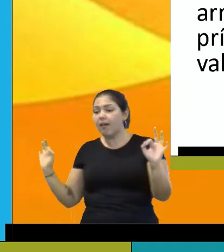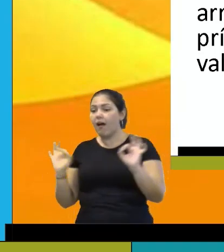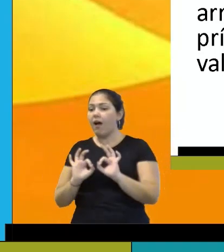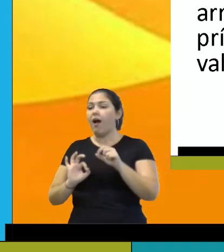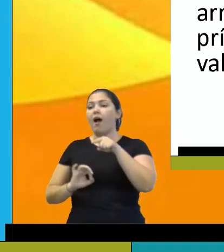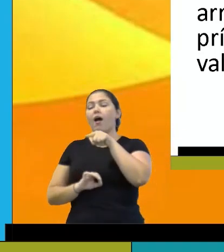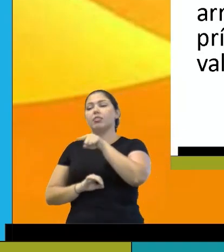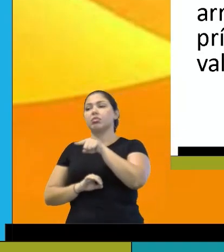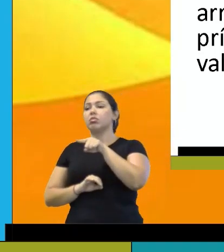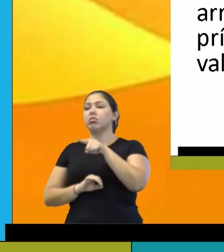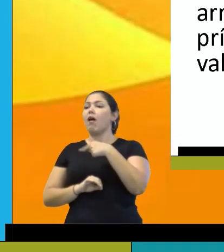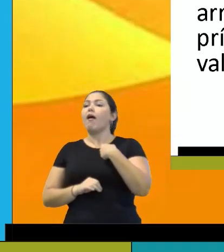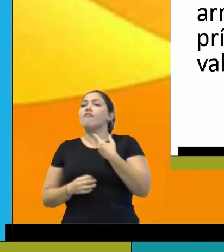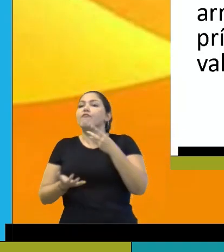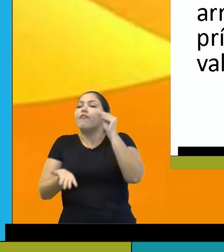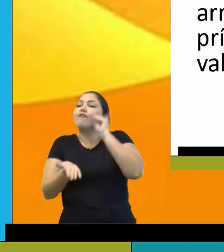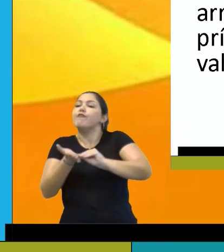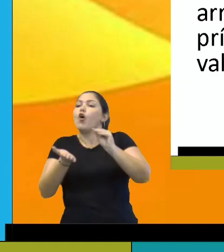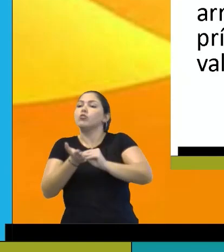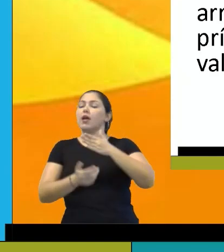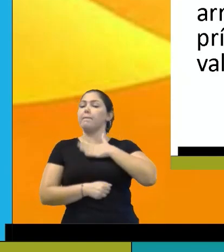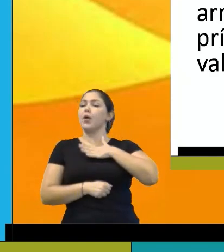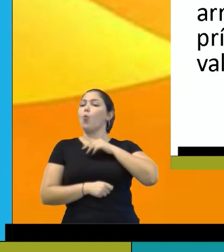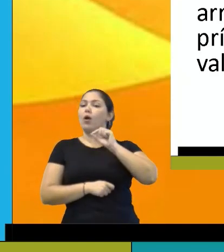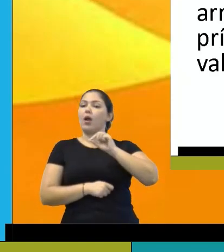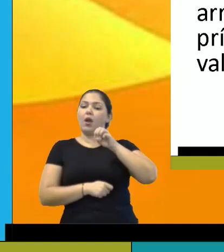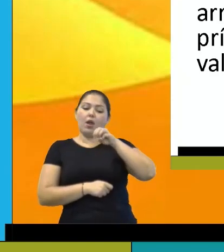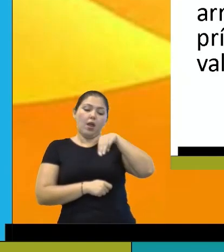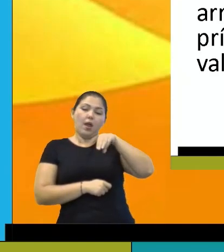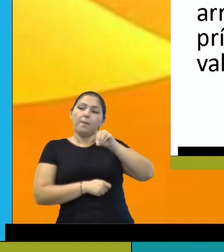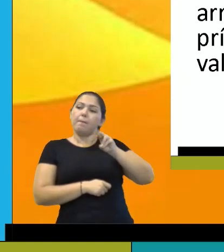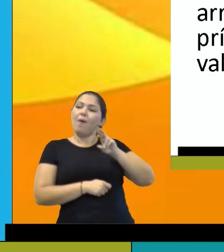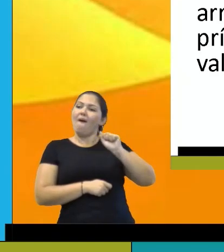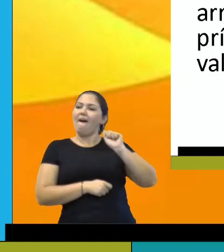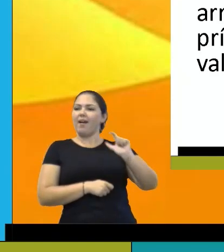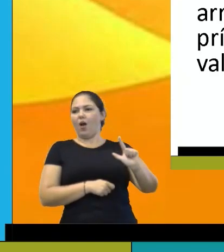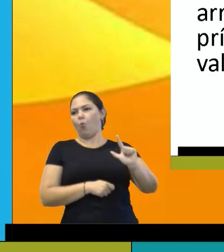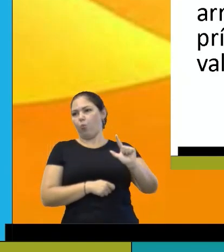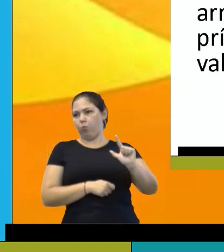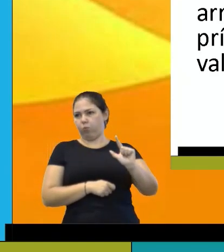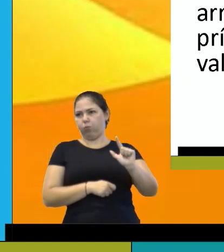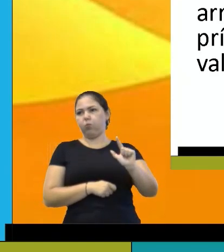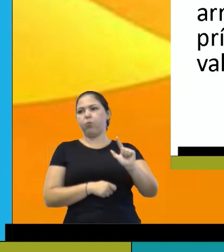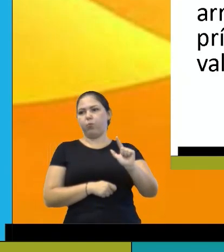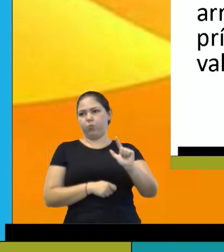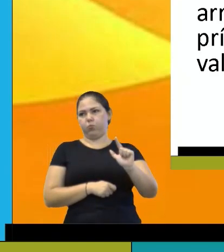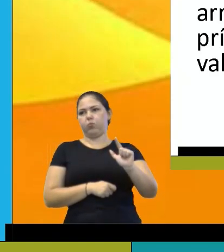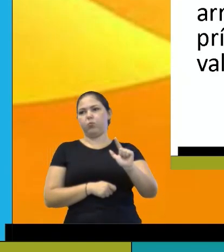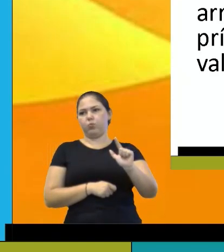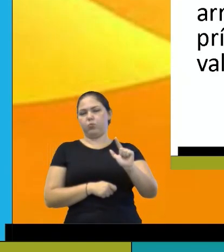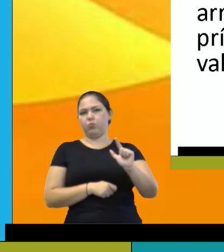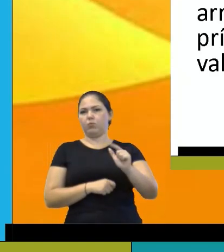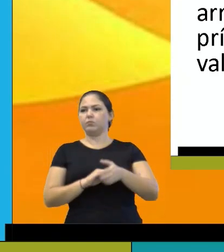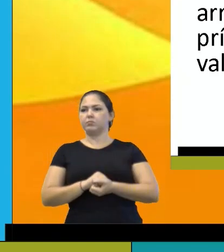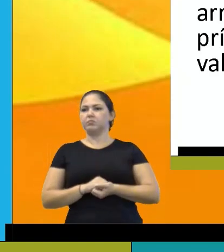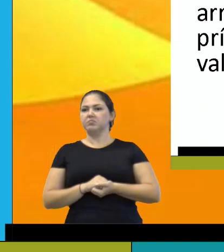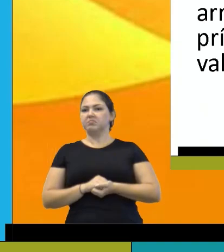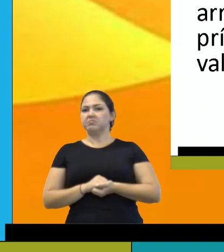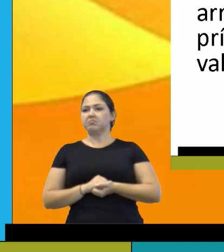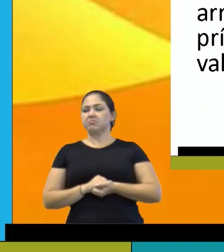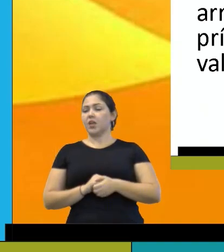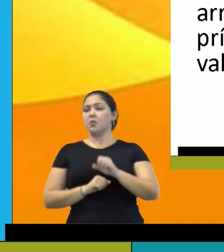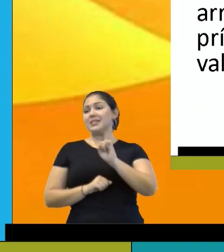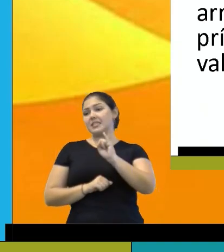imoral. Dizer que os fins justificam os meios é você simplesmente autorizar o governante a fazer tudo o que ele quiser para